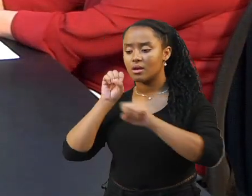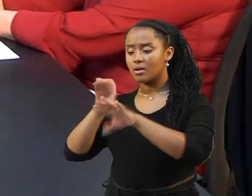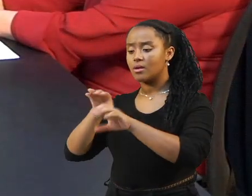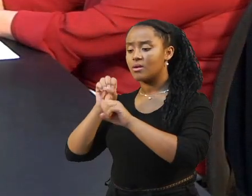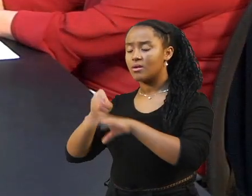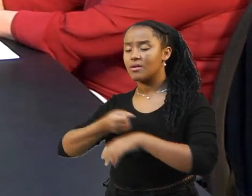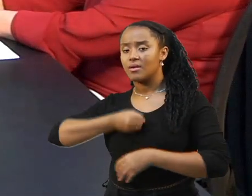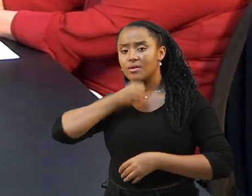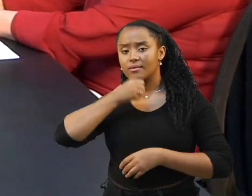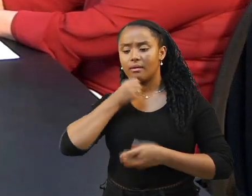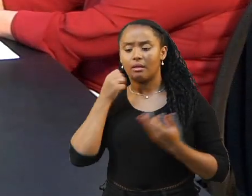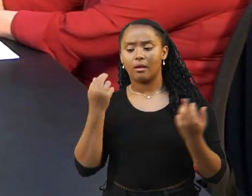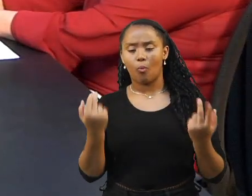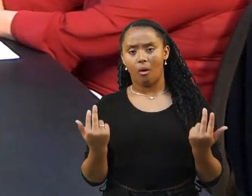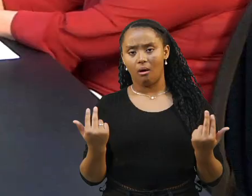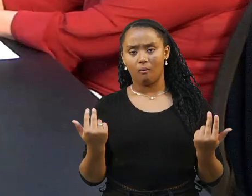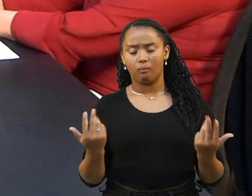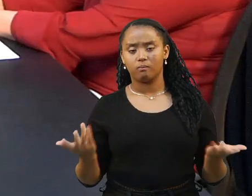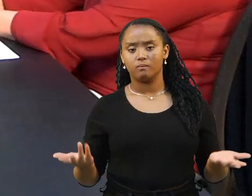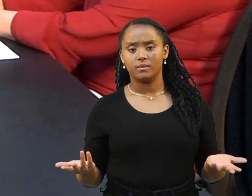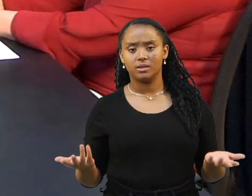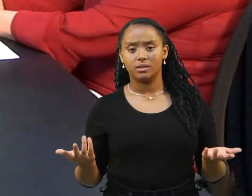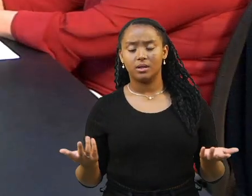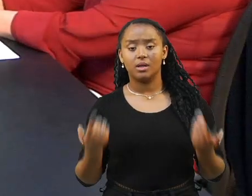aula para idosos seja a mesma coisa.